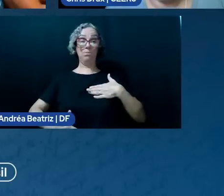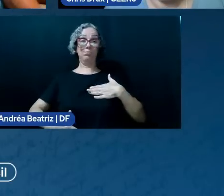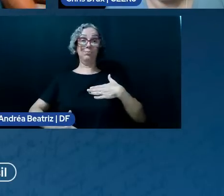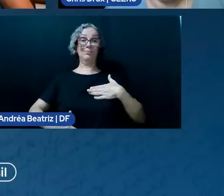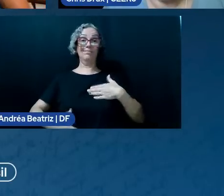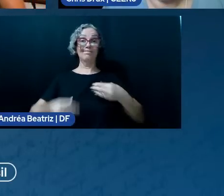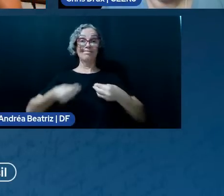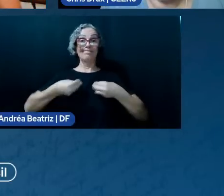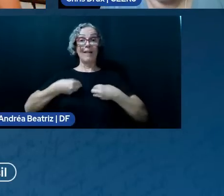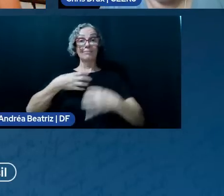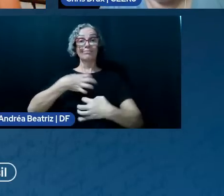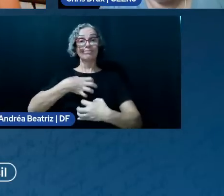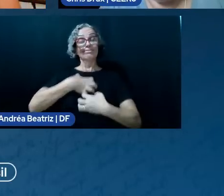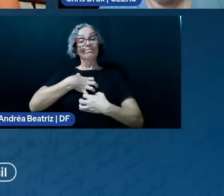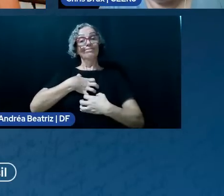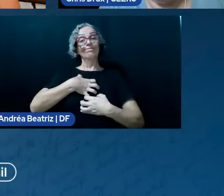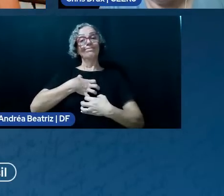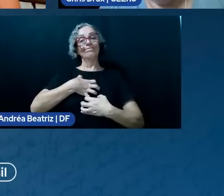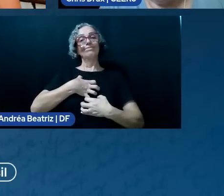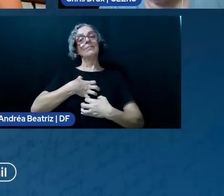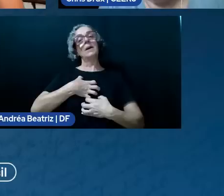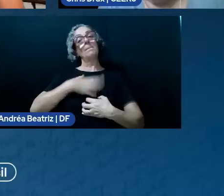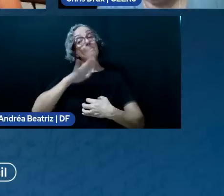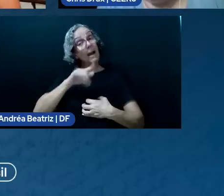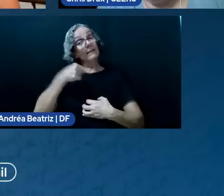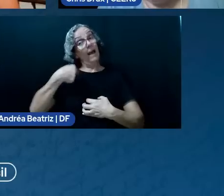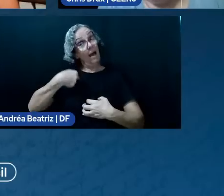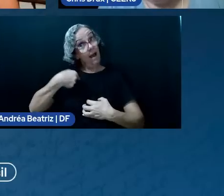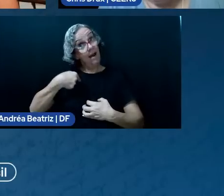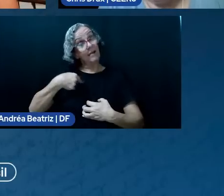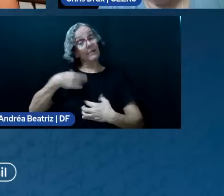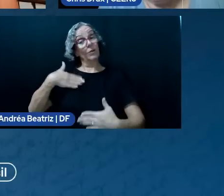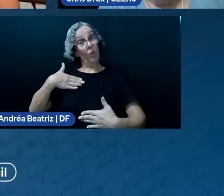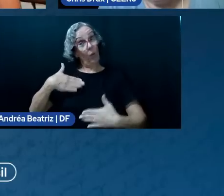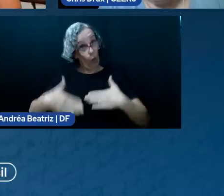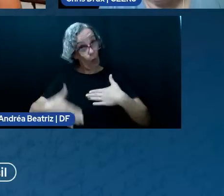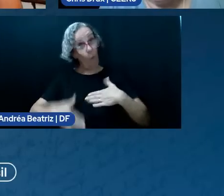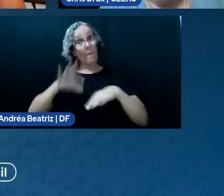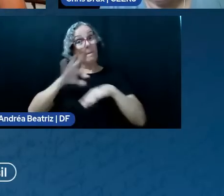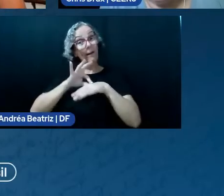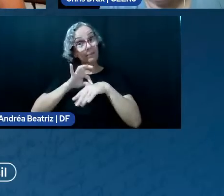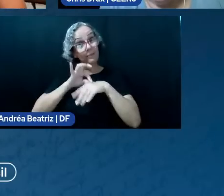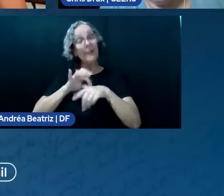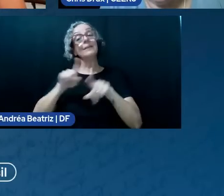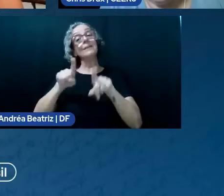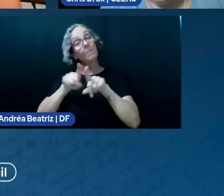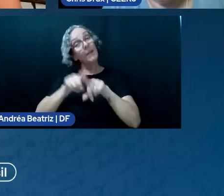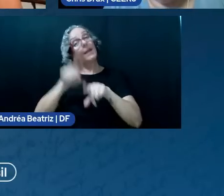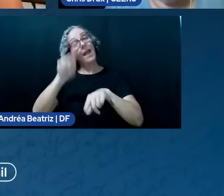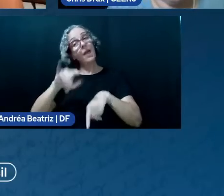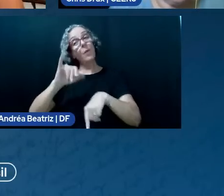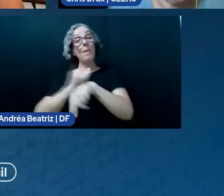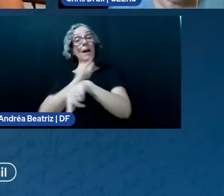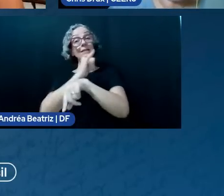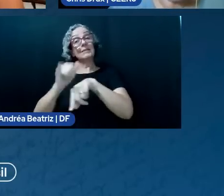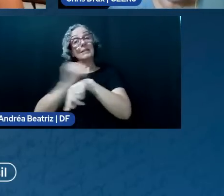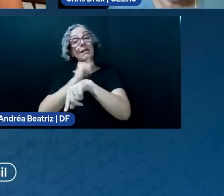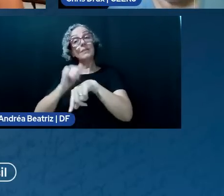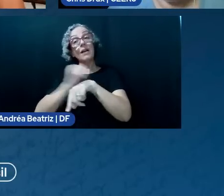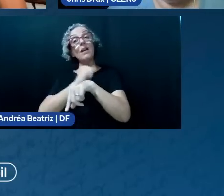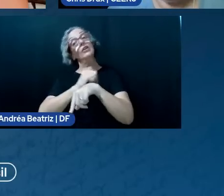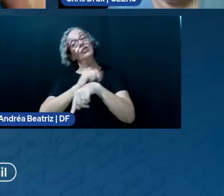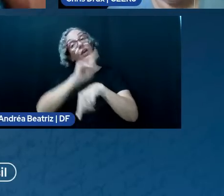Mas a matéria também é uma ferramenta para nos fazer chegar aonde